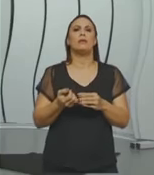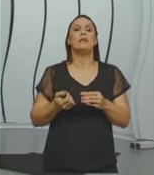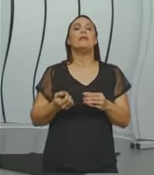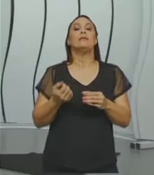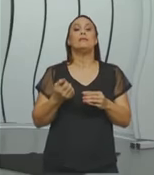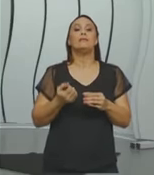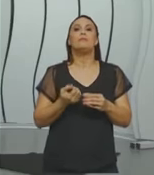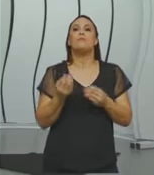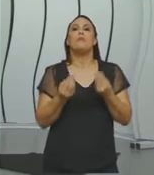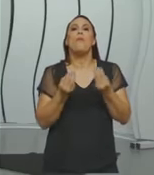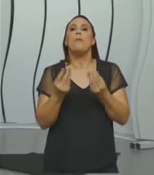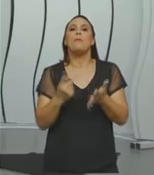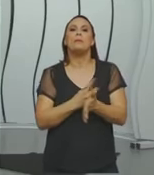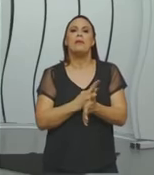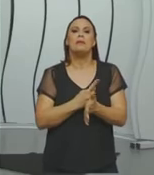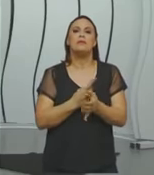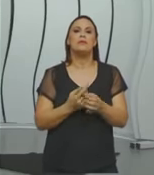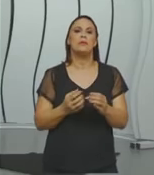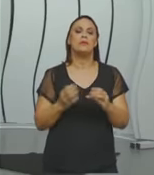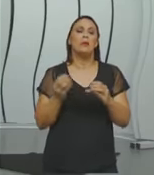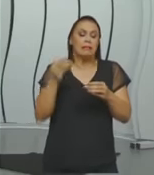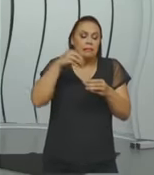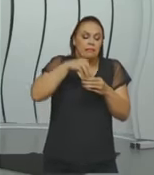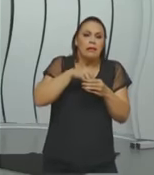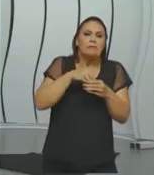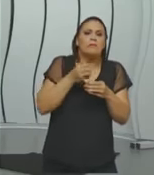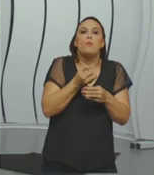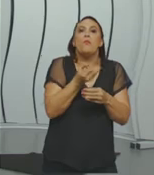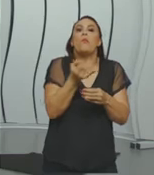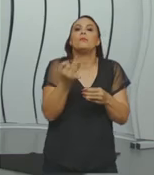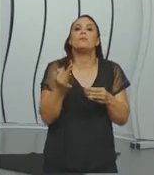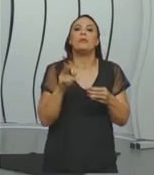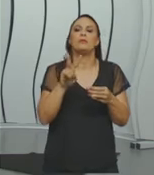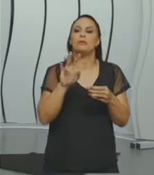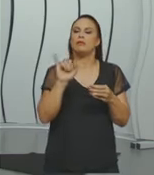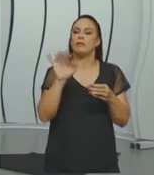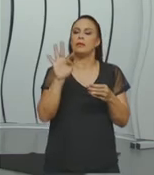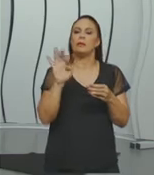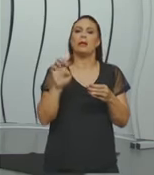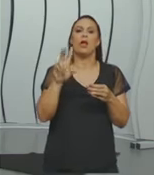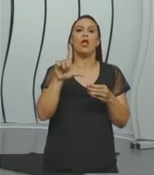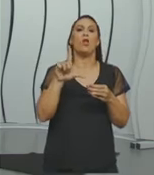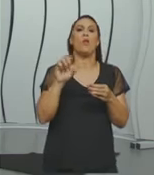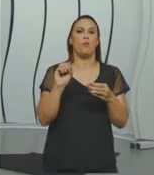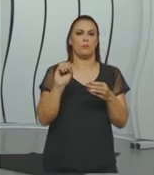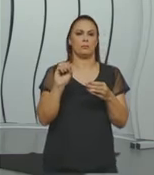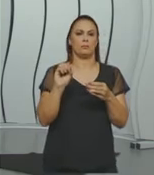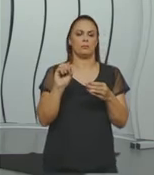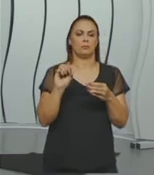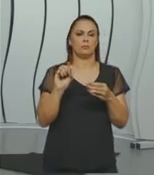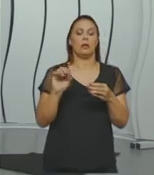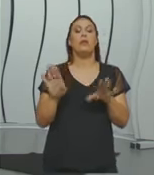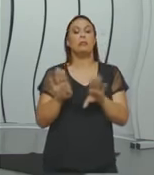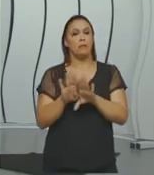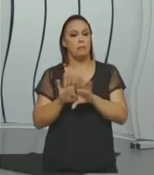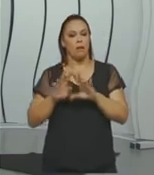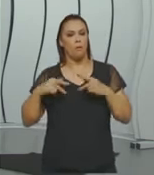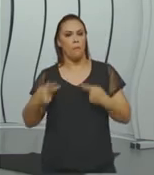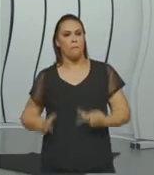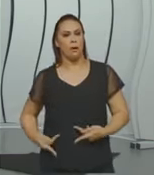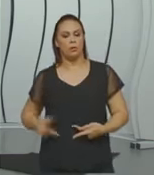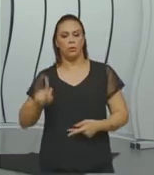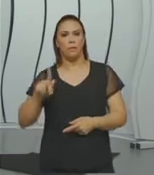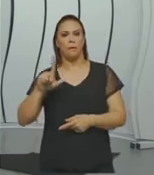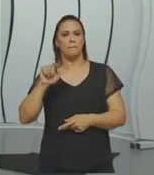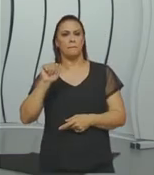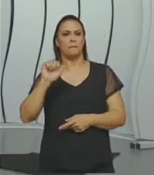que vai possuir dentro do ovo, ou até mesmo, igual no nosso caso, através da placenta, que vai ter essa função, então, de nutrir